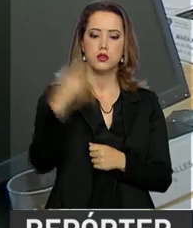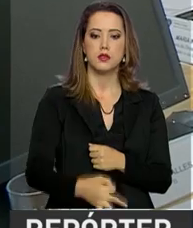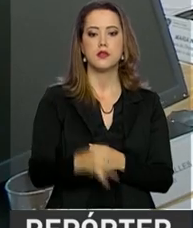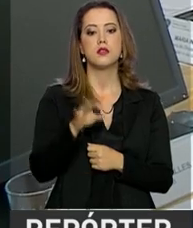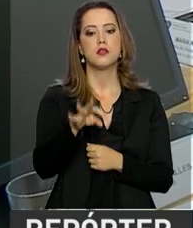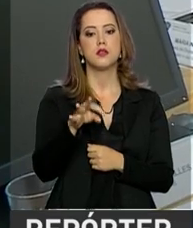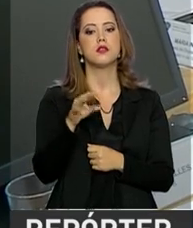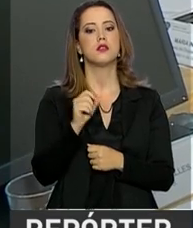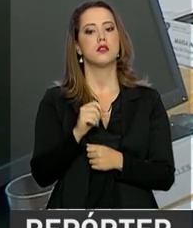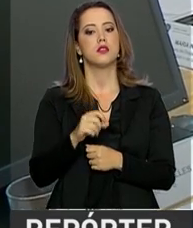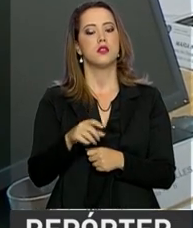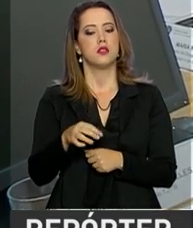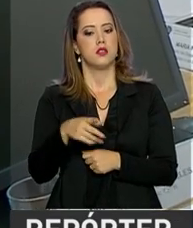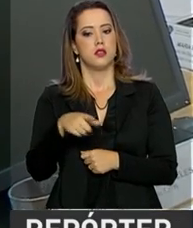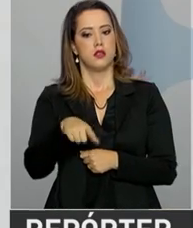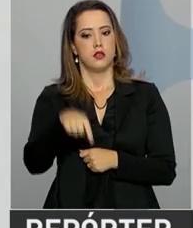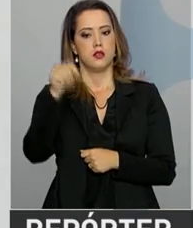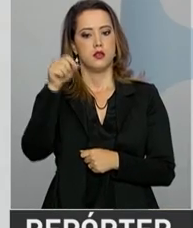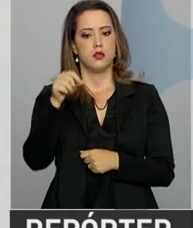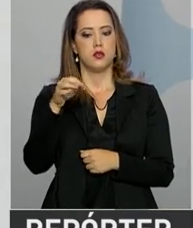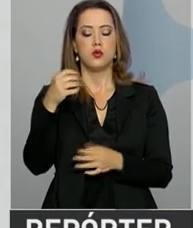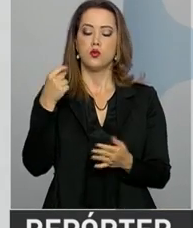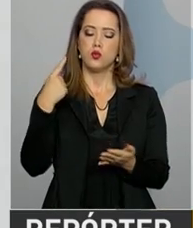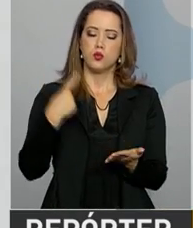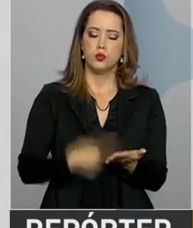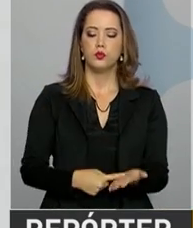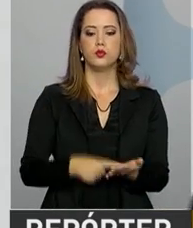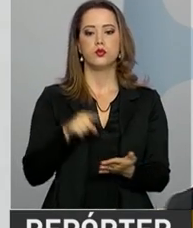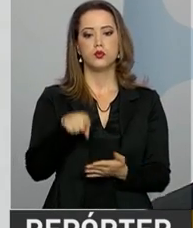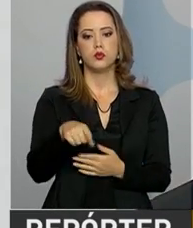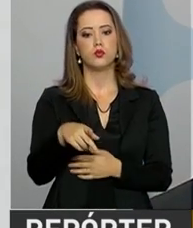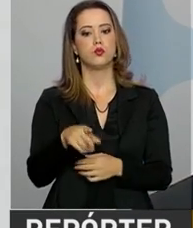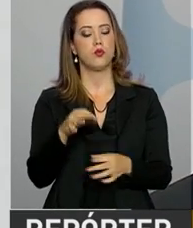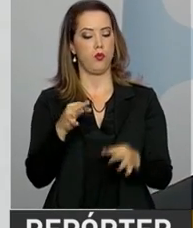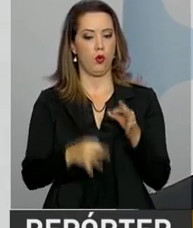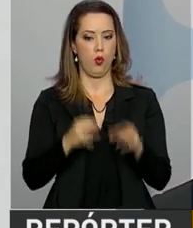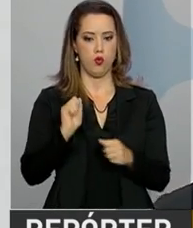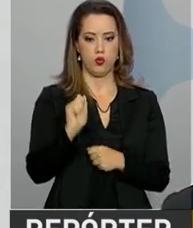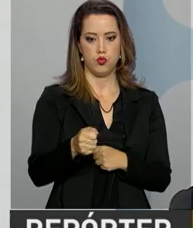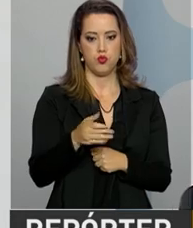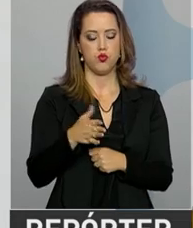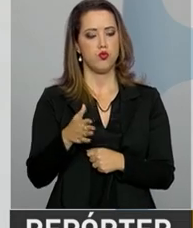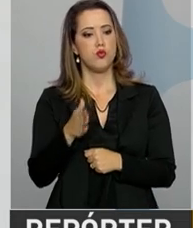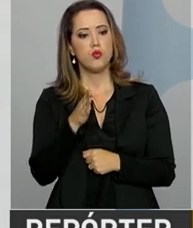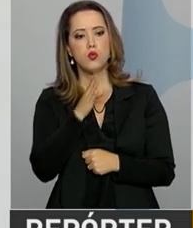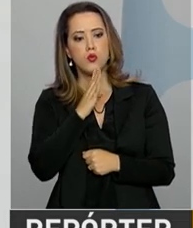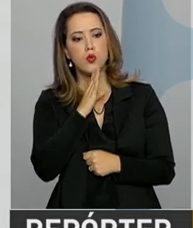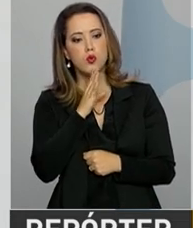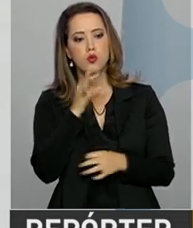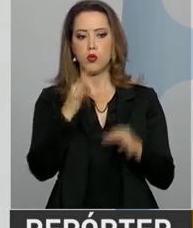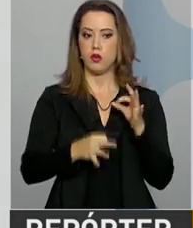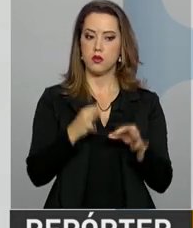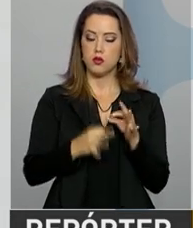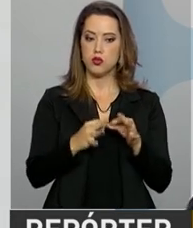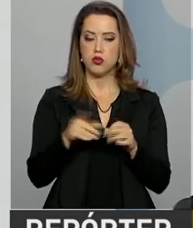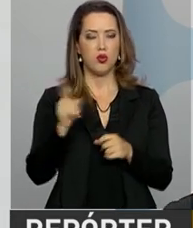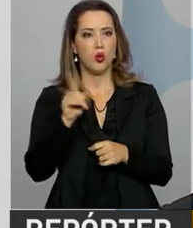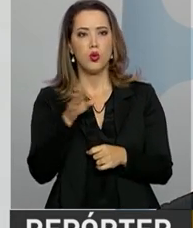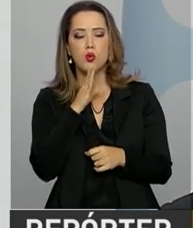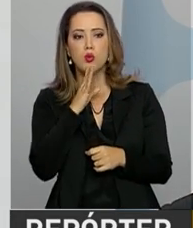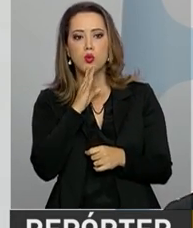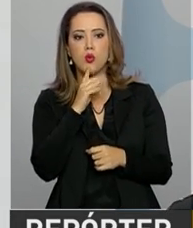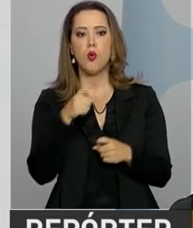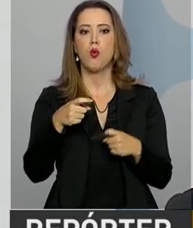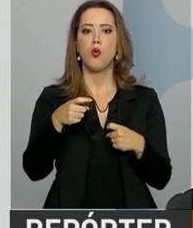técnicas consistentes o Juiz de Direito conhece direito não conhece medicina então é importante que numa área tão aguda